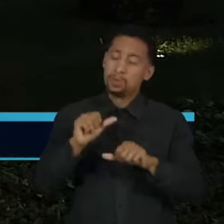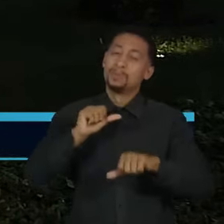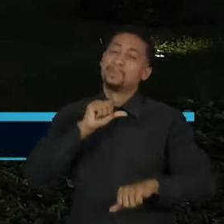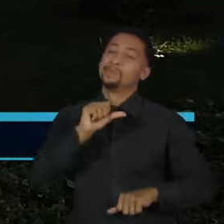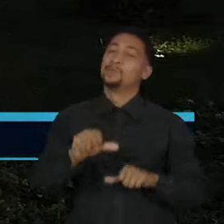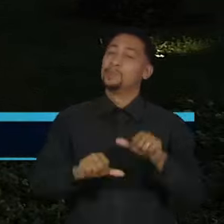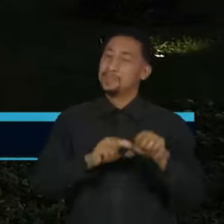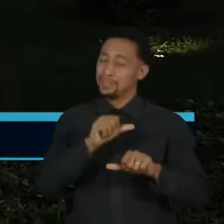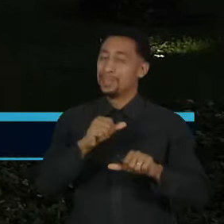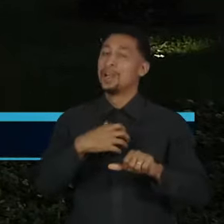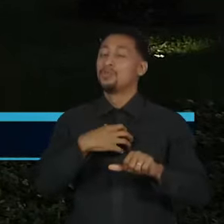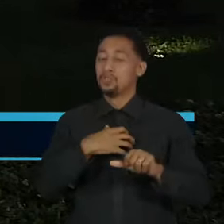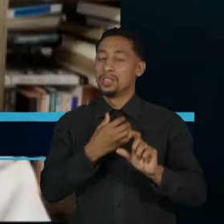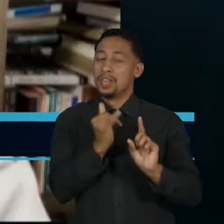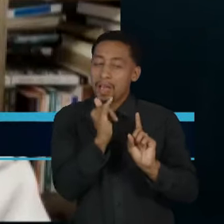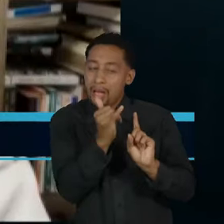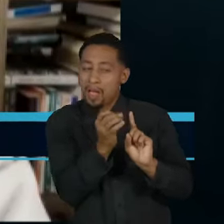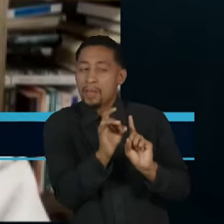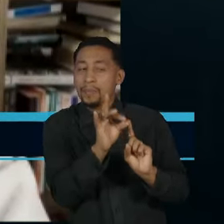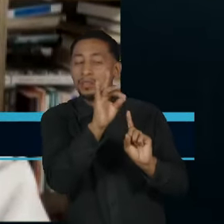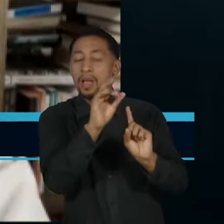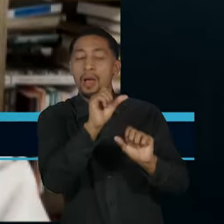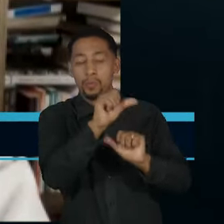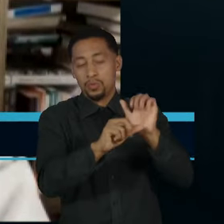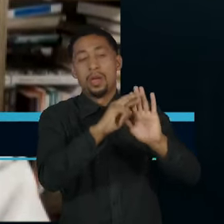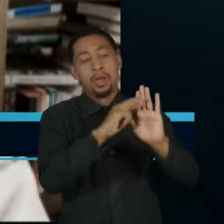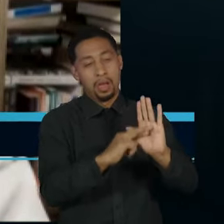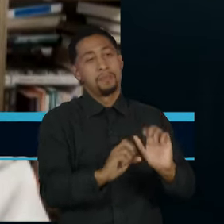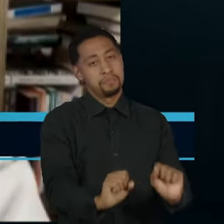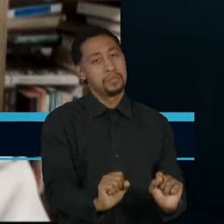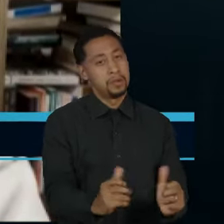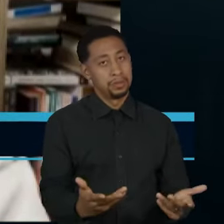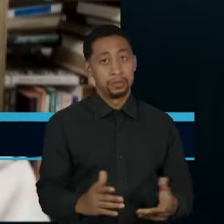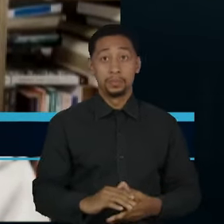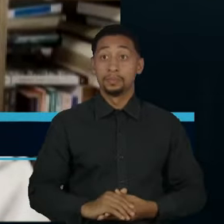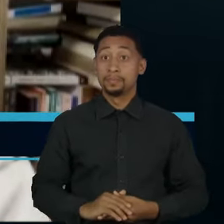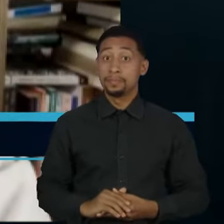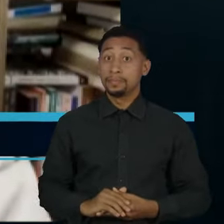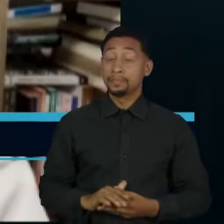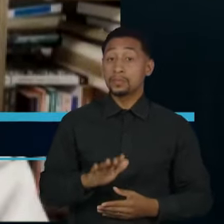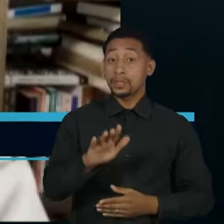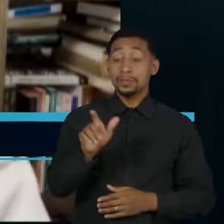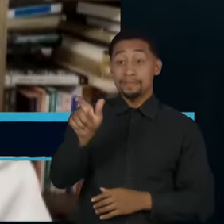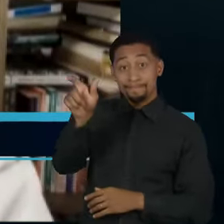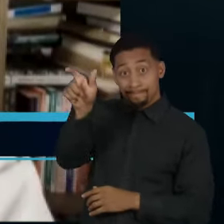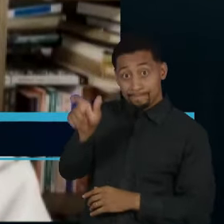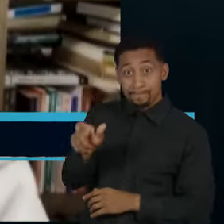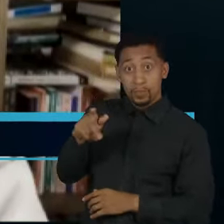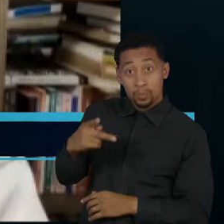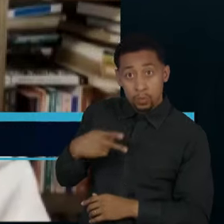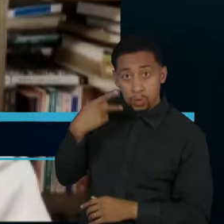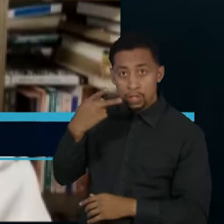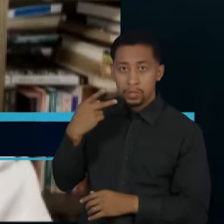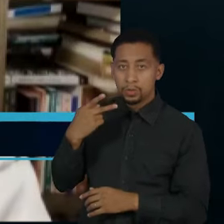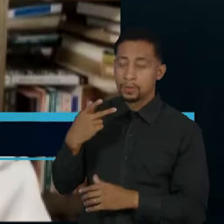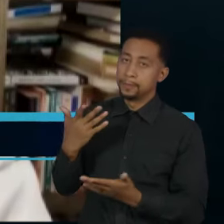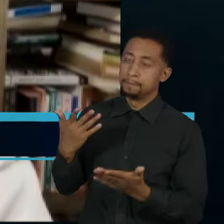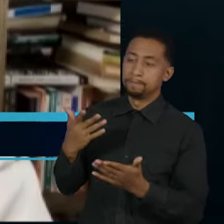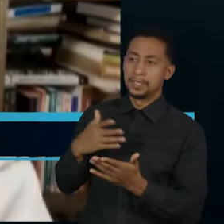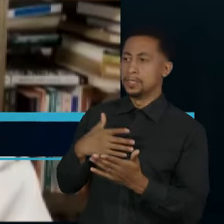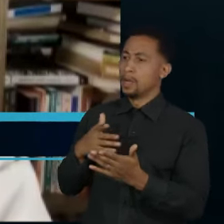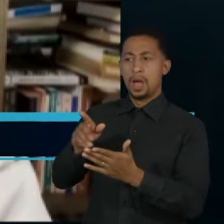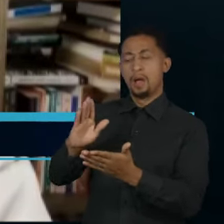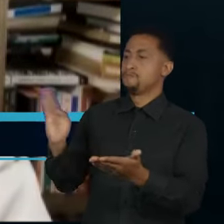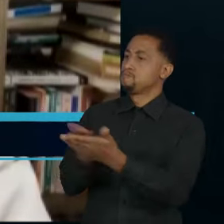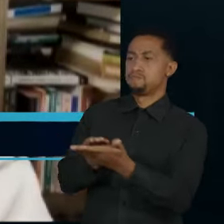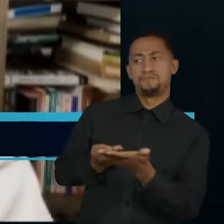contornos do fórum privilegiado. Não faz sentido, né, quando um político é cassado ou renuncia ou perde o